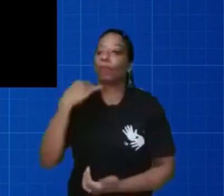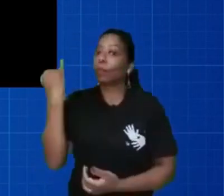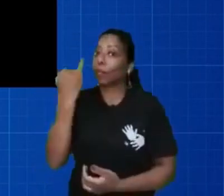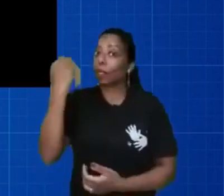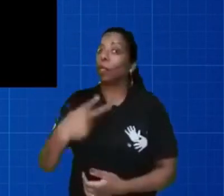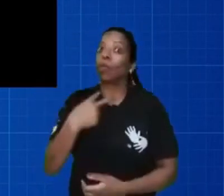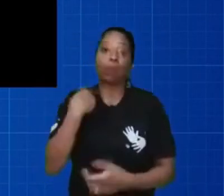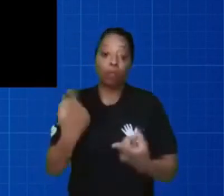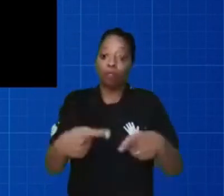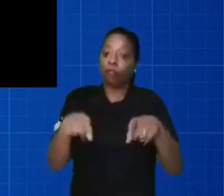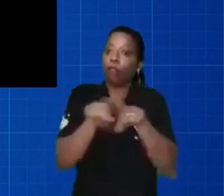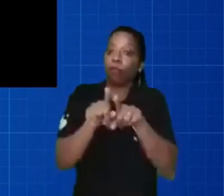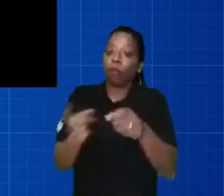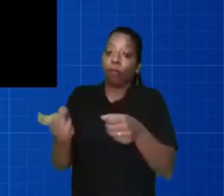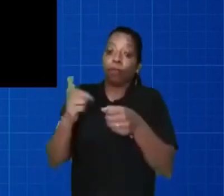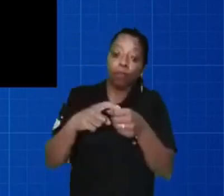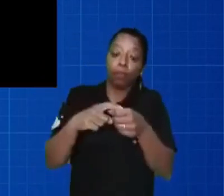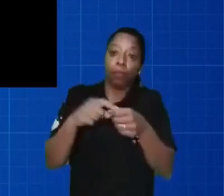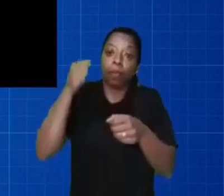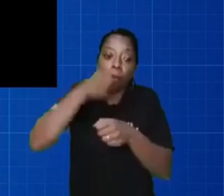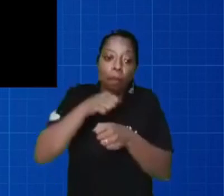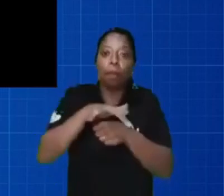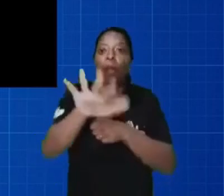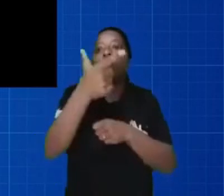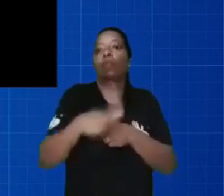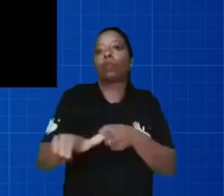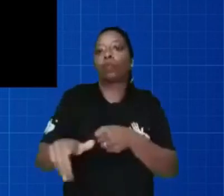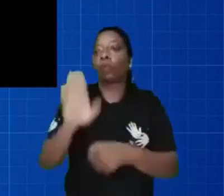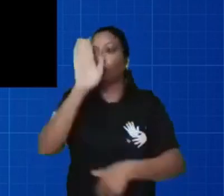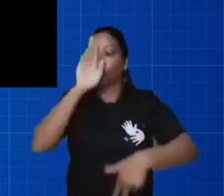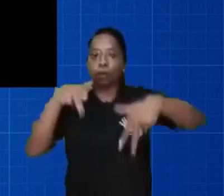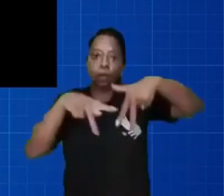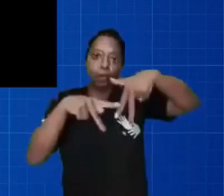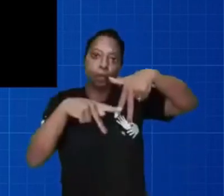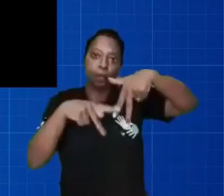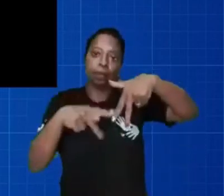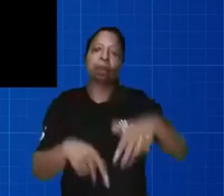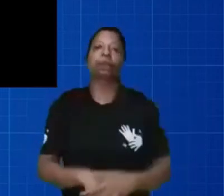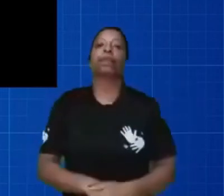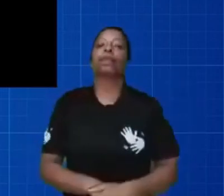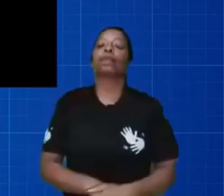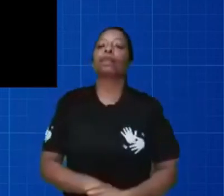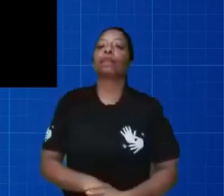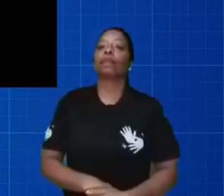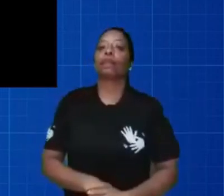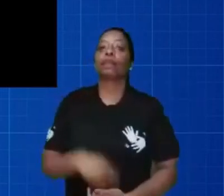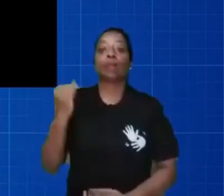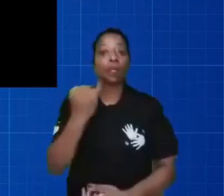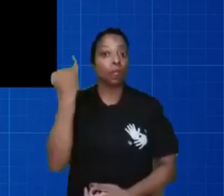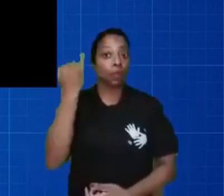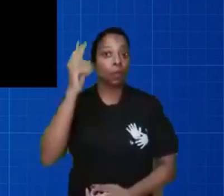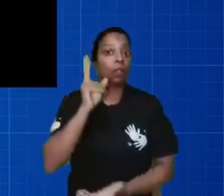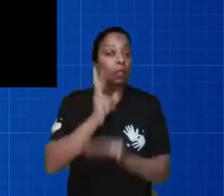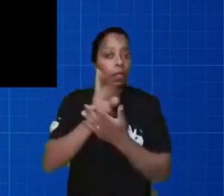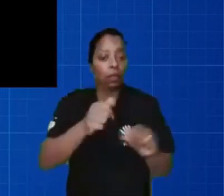Então, o importante é manter sempre atualizada, né, a situação vacinal conforme o calendário recomendado pelo Ministério da Saúde, porque tem muito estudo em cima